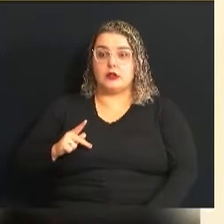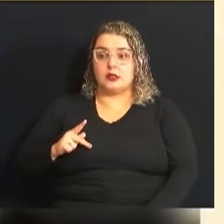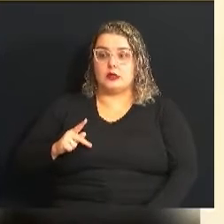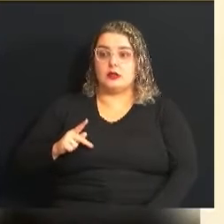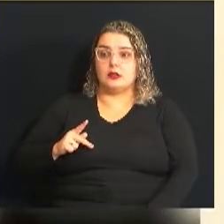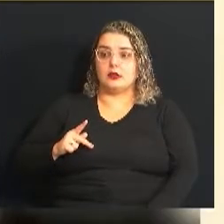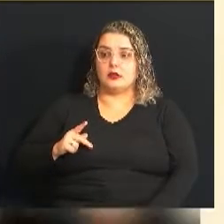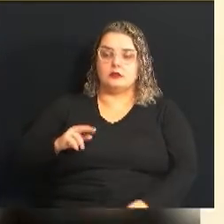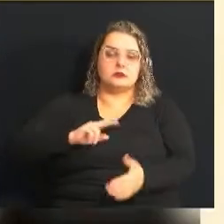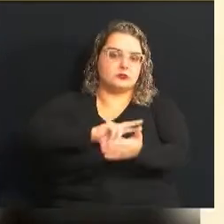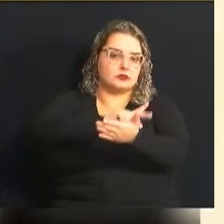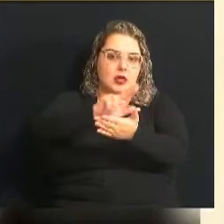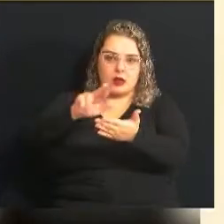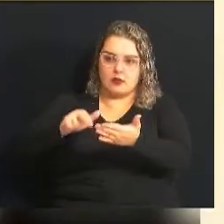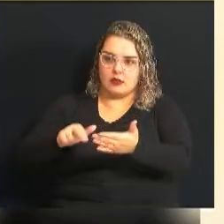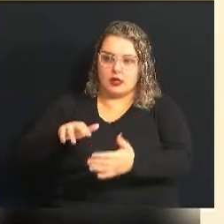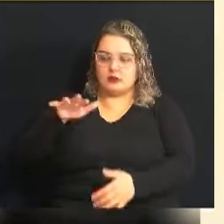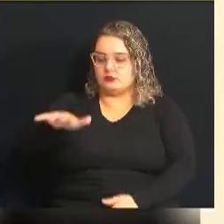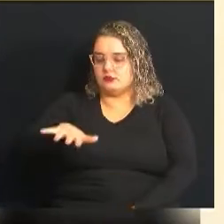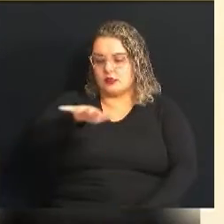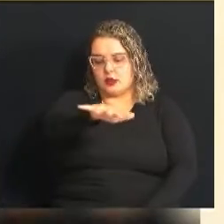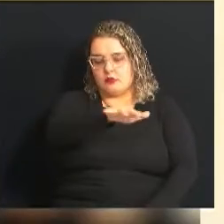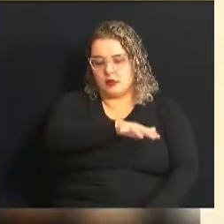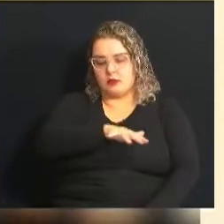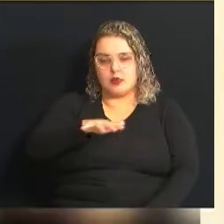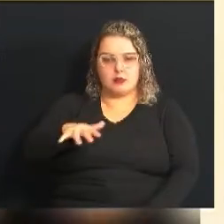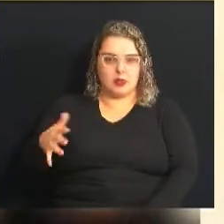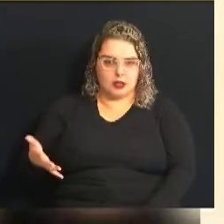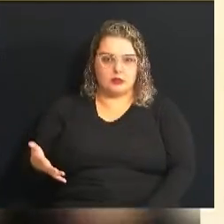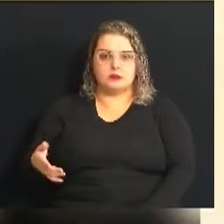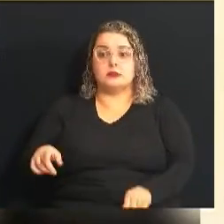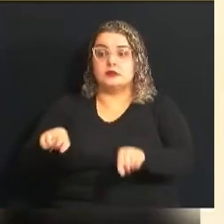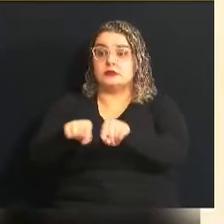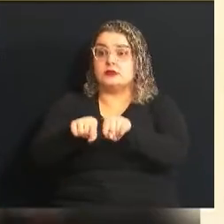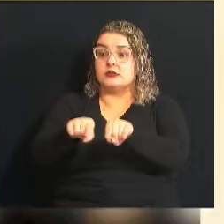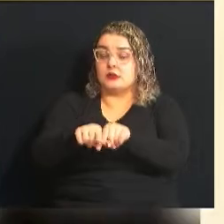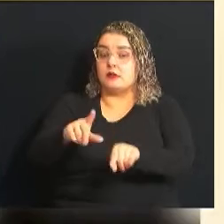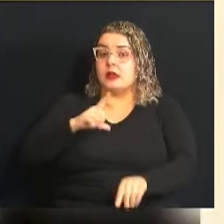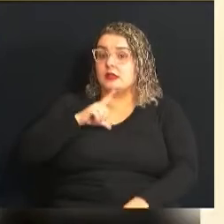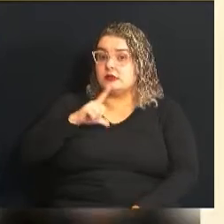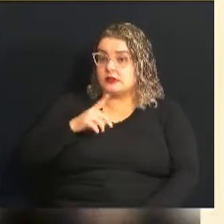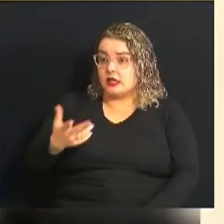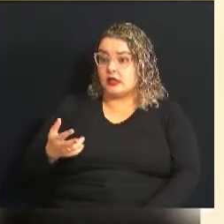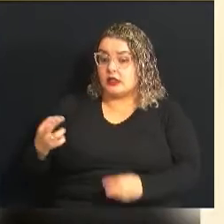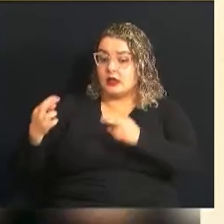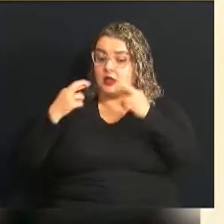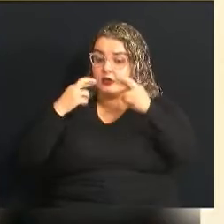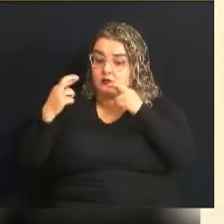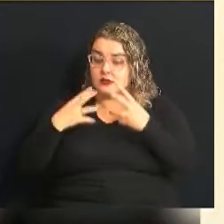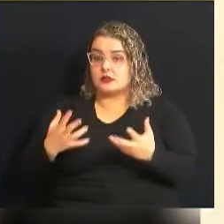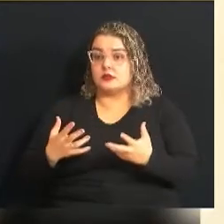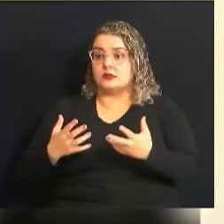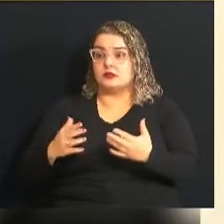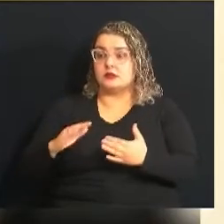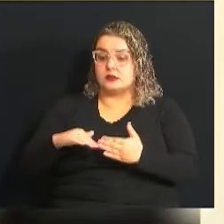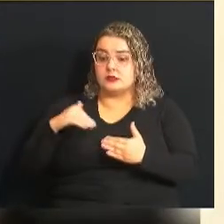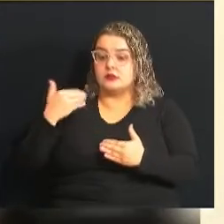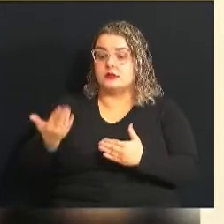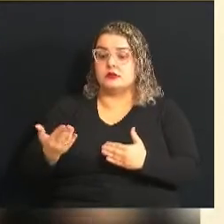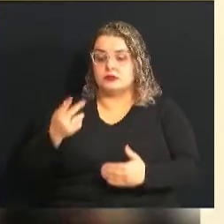suas várias esferas, e também tem a fiscalização externa da própria